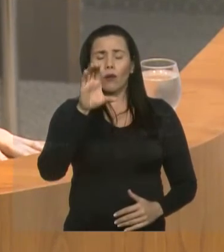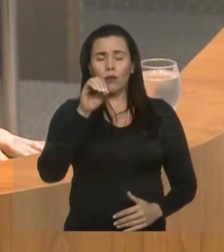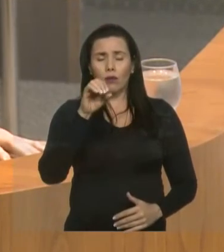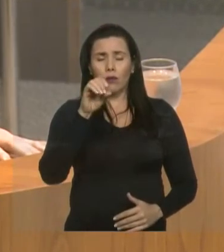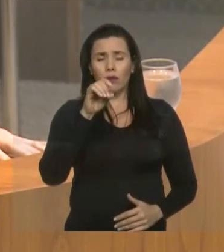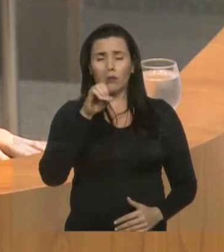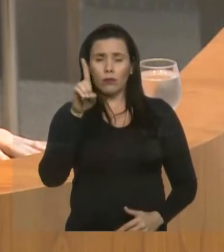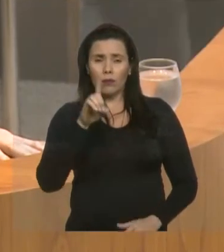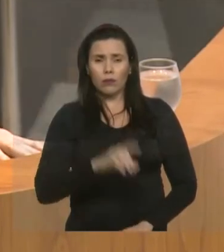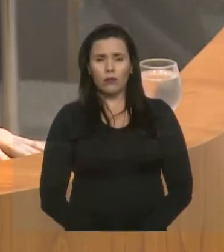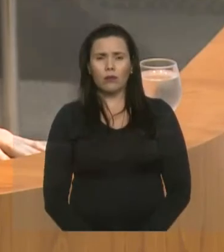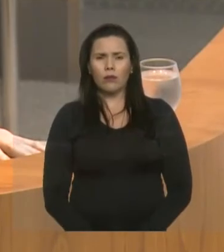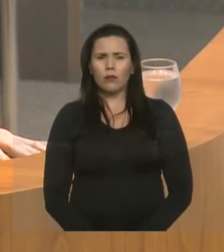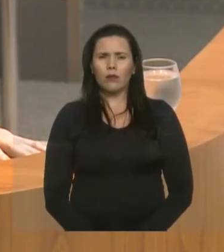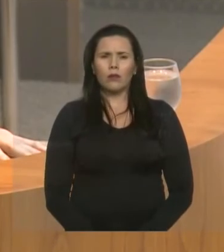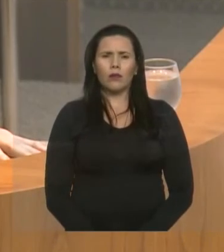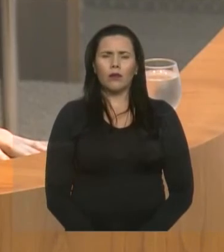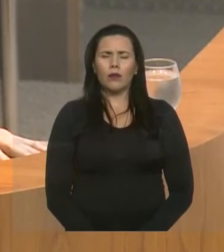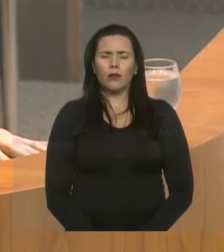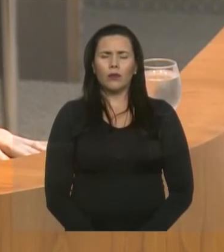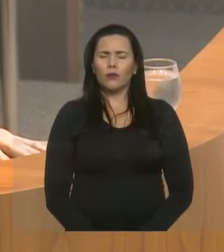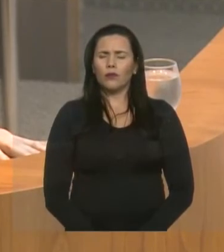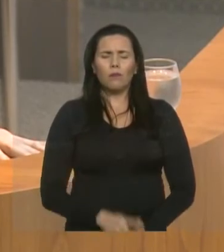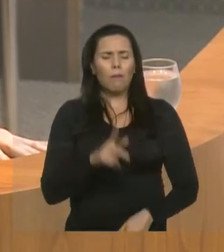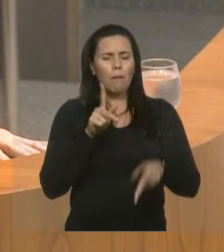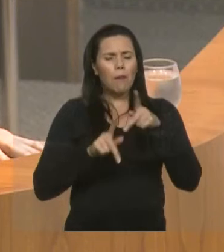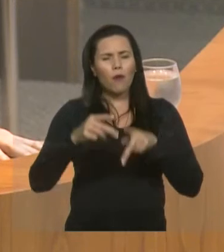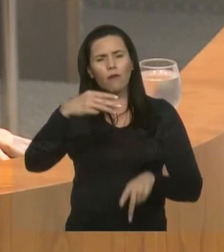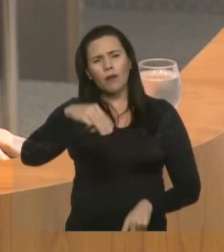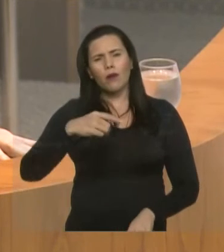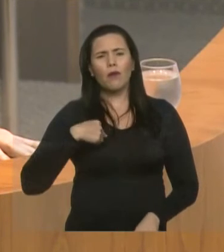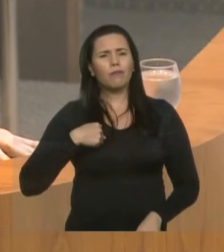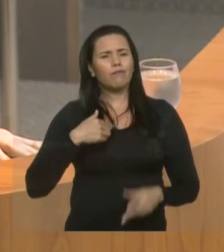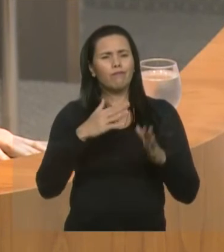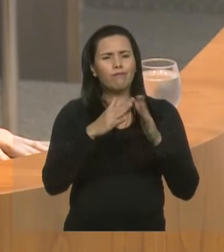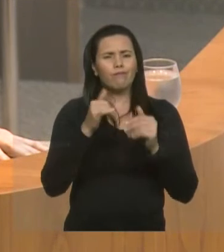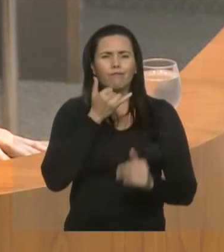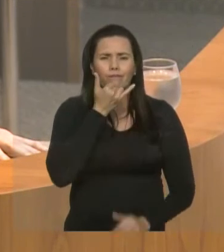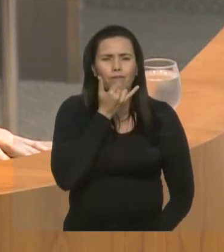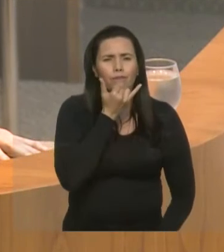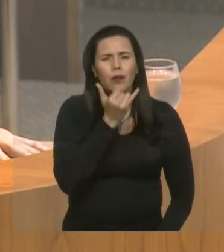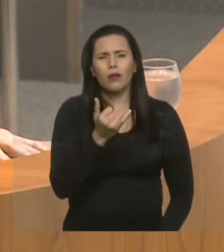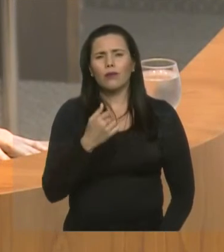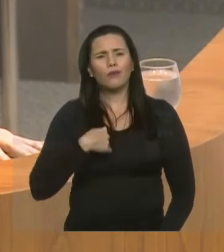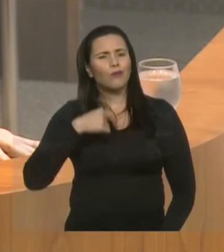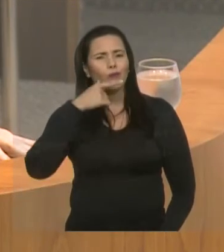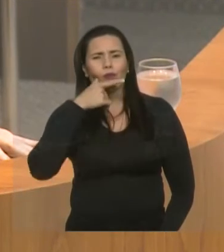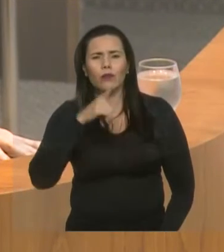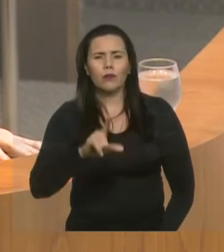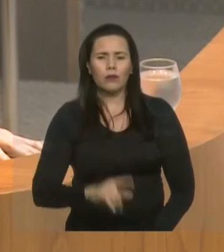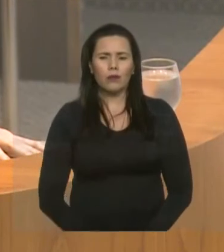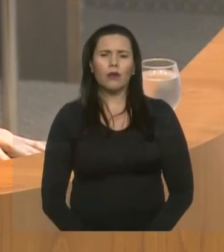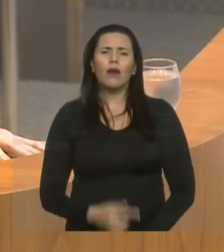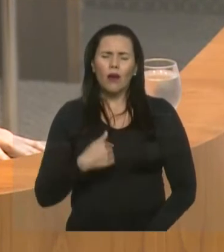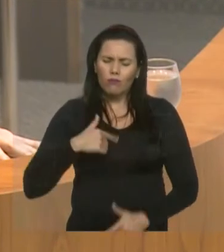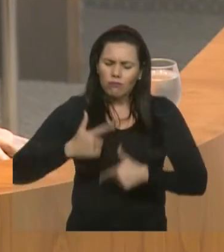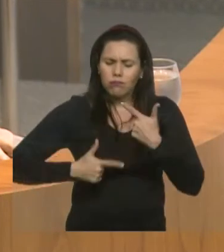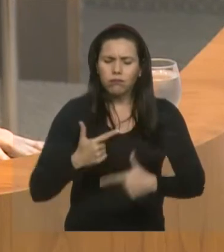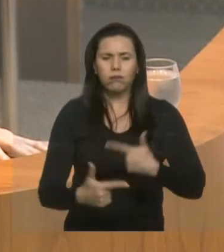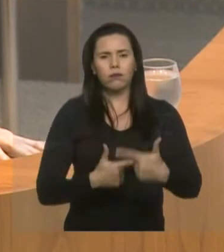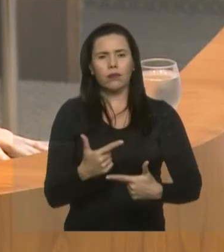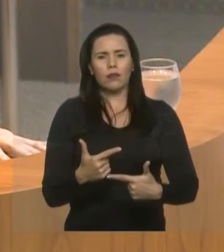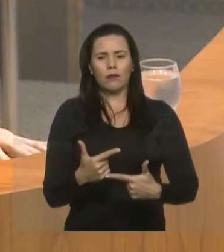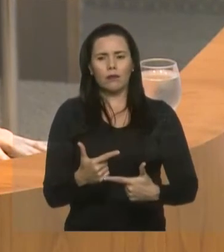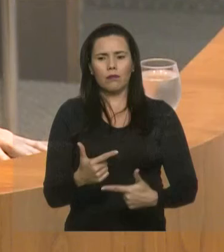Maranhão, peço desculpa a eles. Eu peço perdão porque eu não consegui. Não foi por falta de tentativa, inclusive por